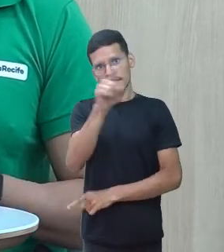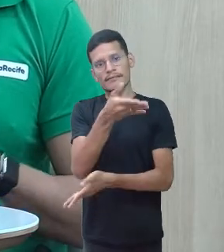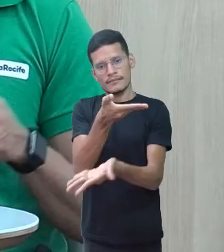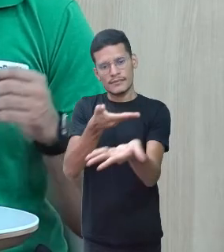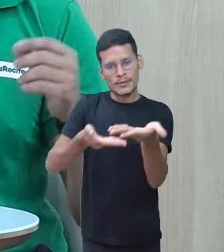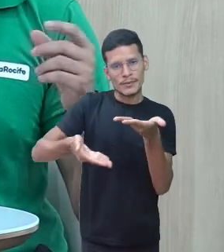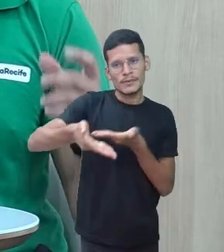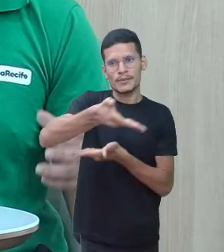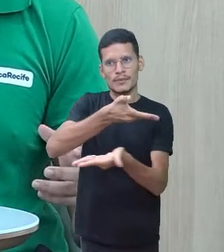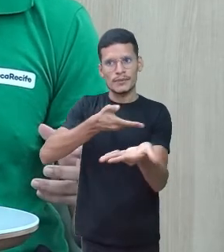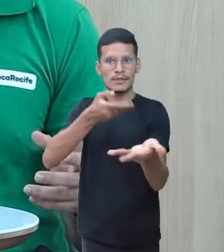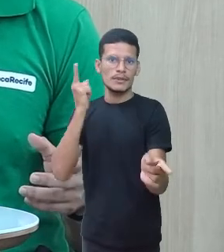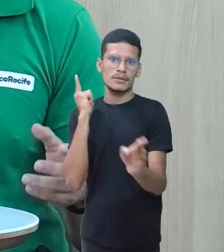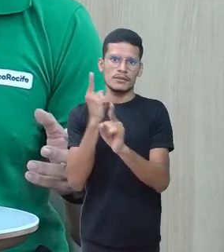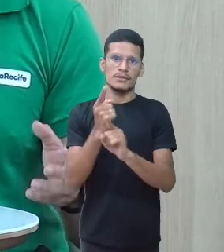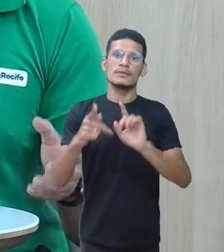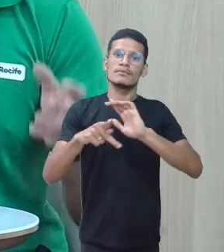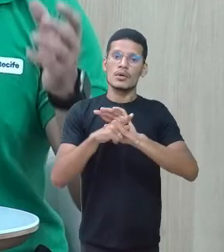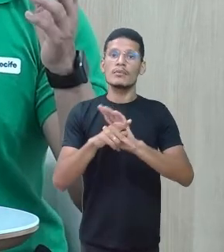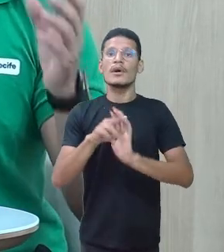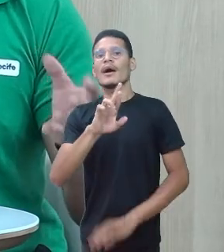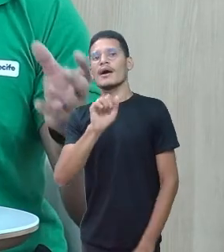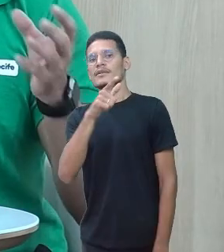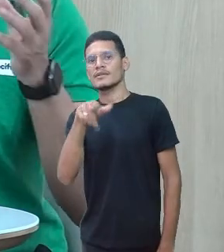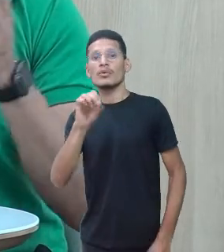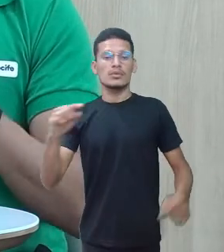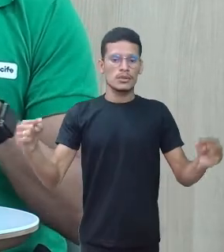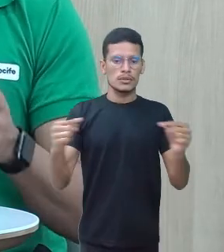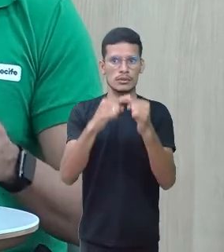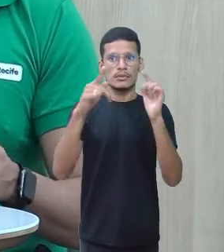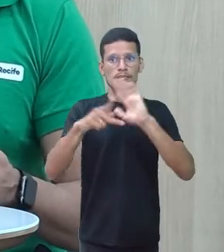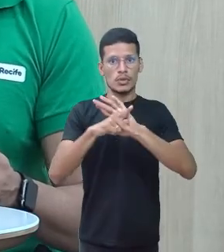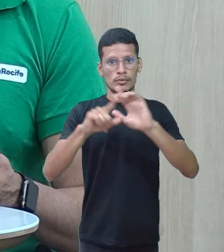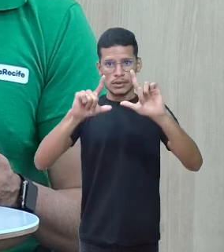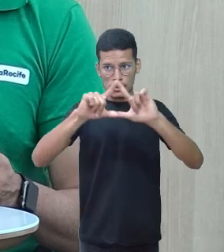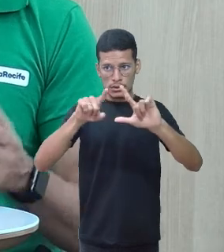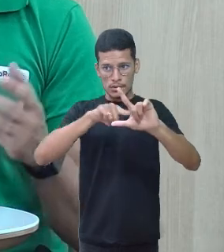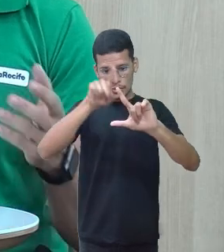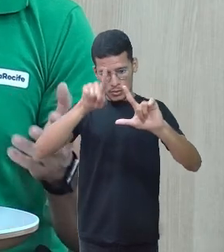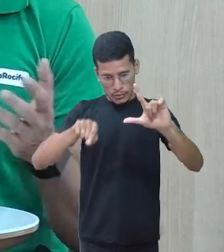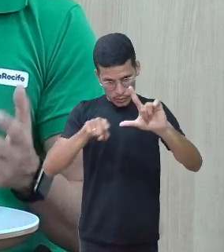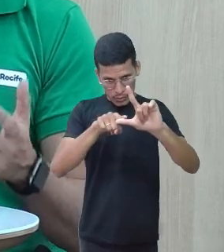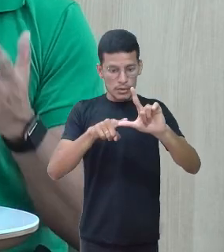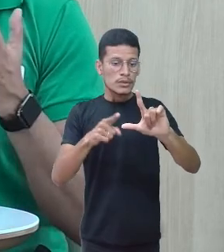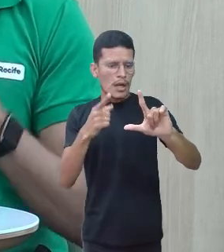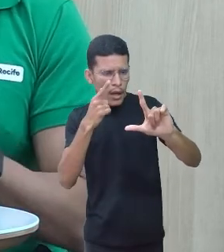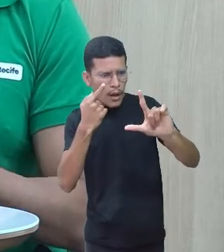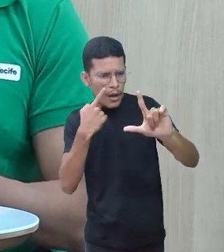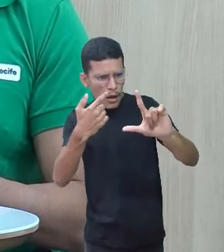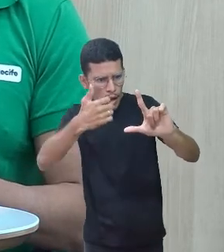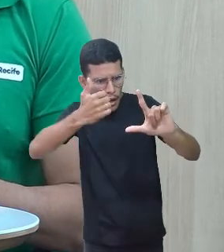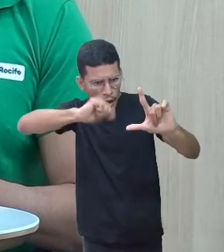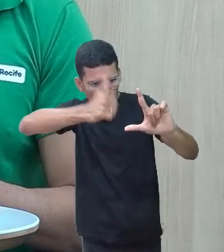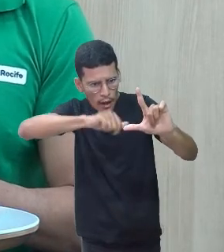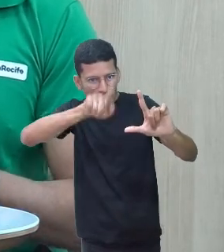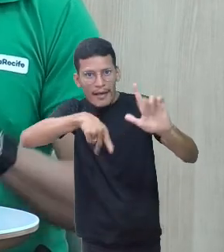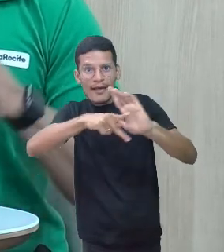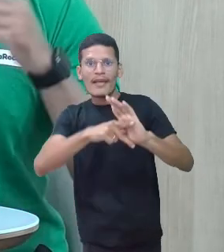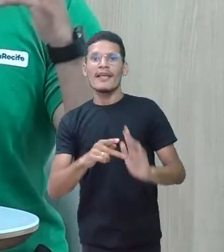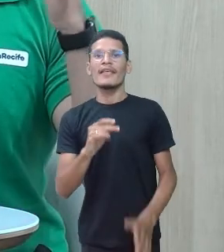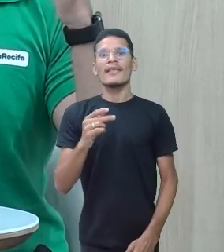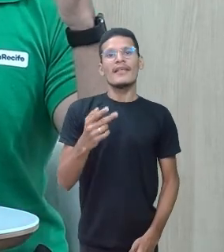e encontrar a razão de semelhança, tá? Desse triângulo e verificar que eles são semelhantes,